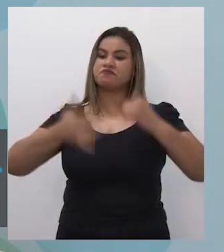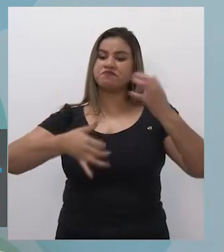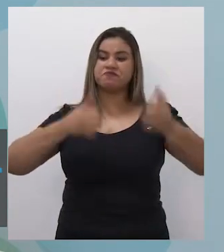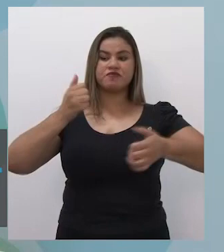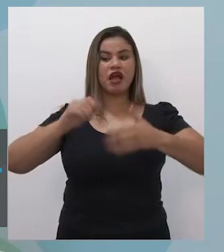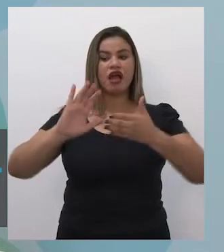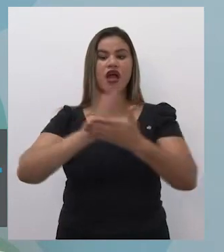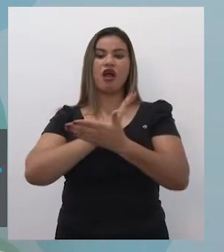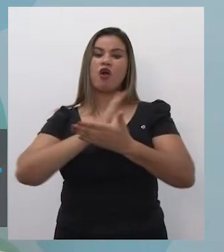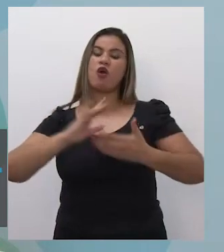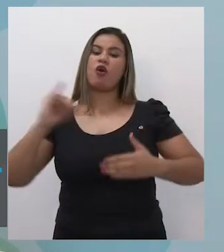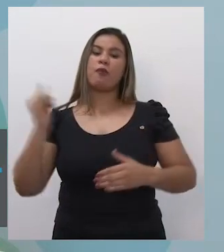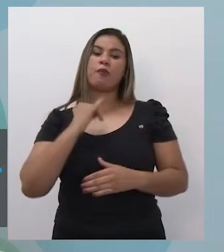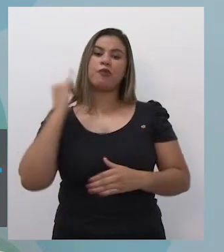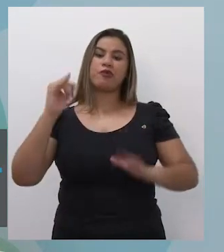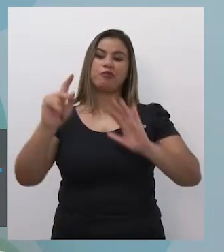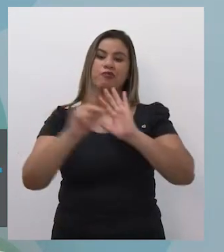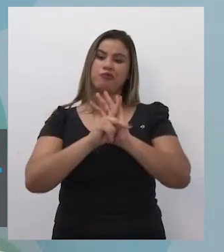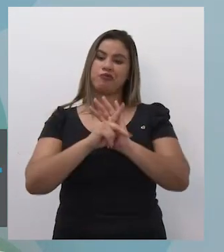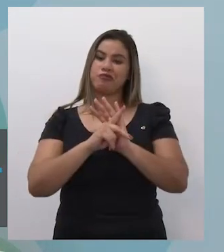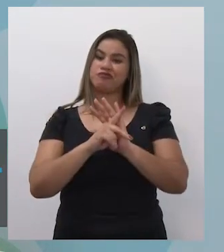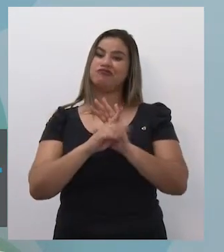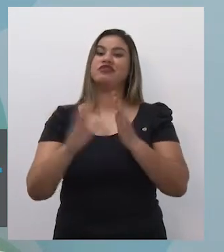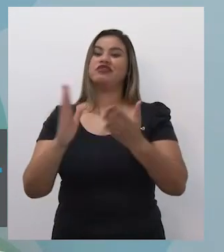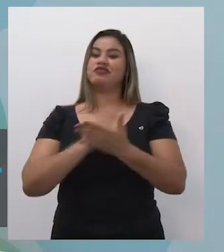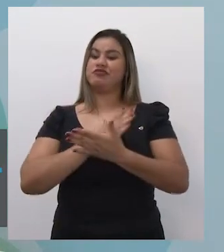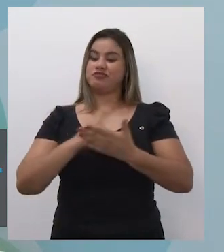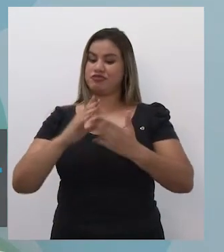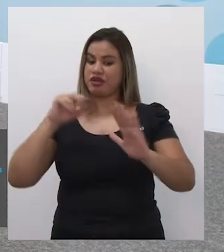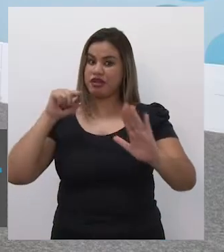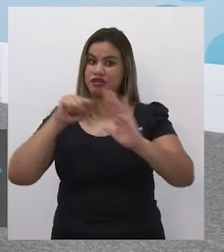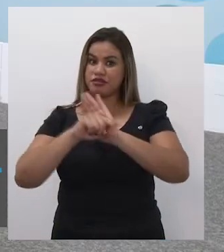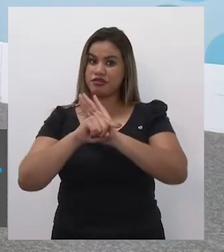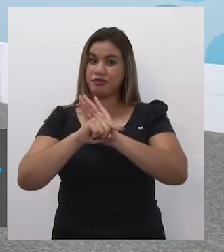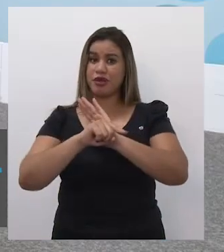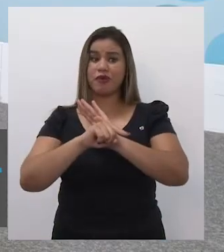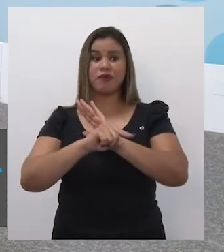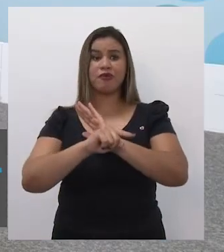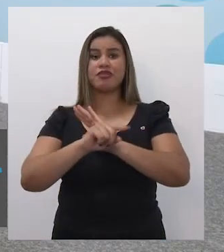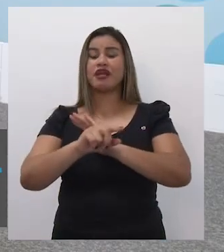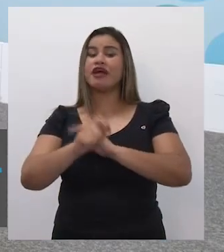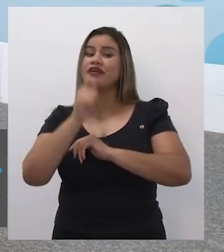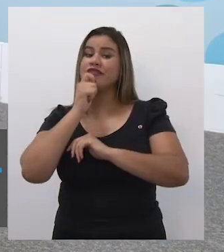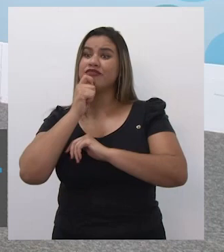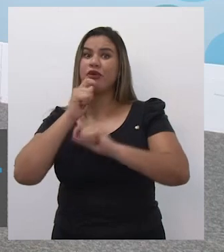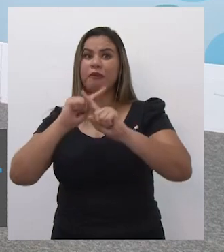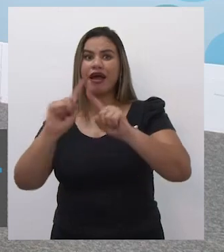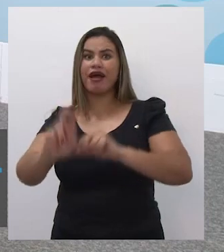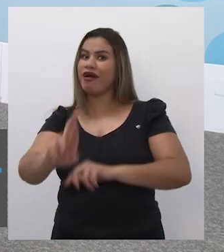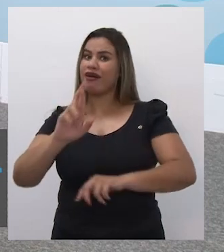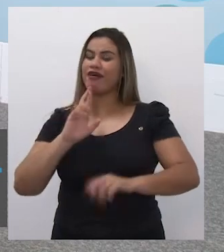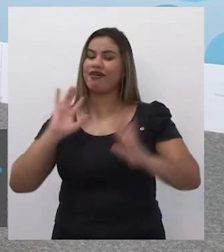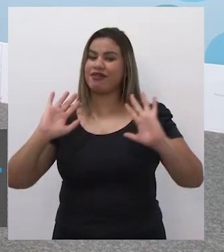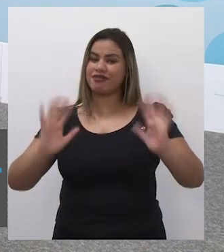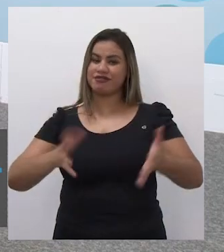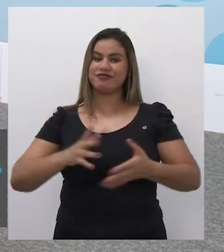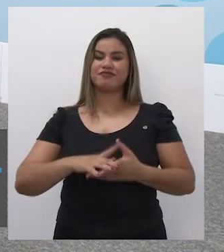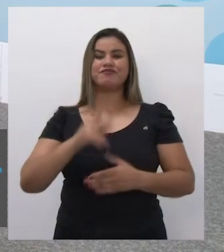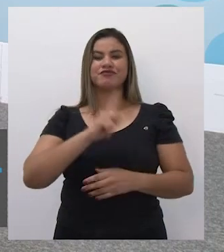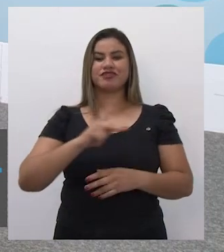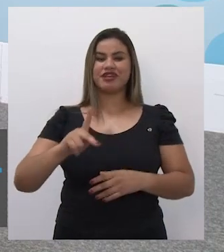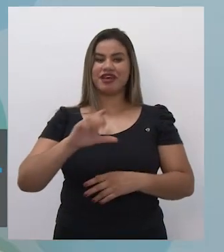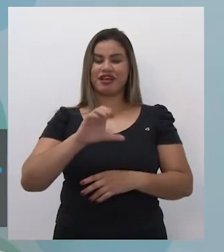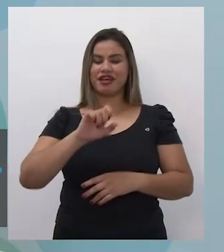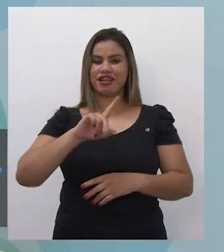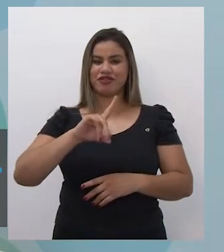pontos importantes, inclusive já trouxeram respostas da pergunta que nós nem fizemos, Max. Nossa, estão de parabéns, estão ligados. Professora Claudineia,